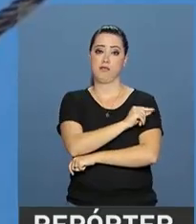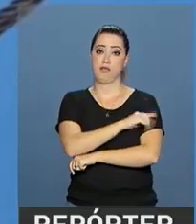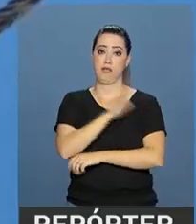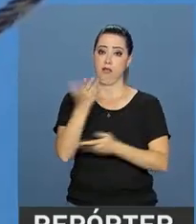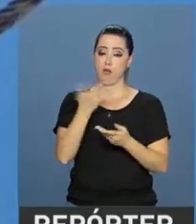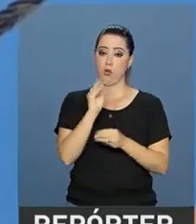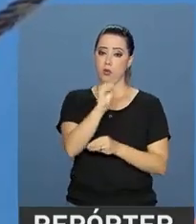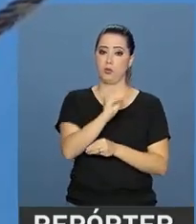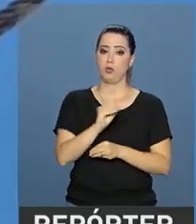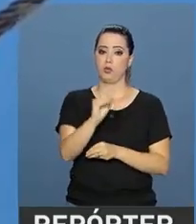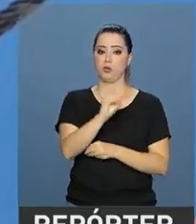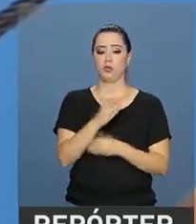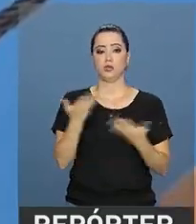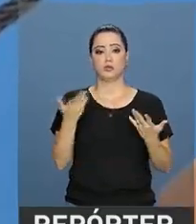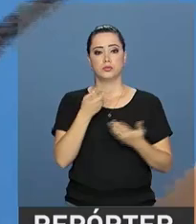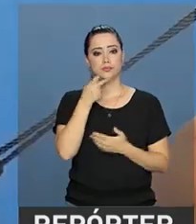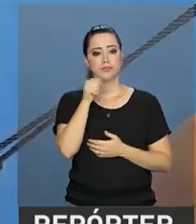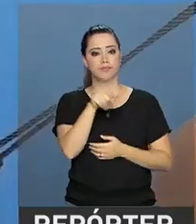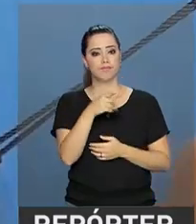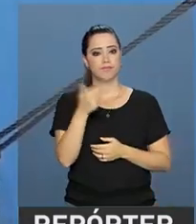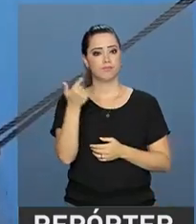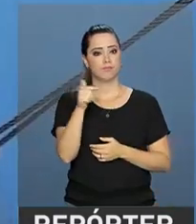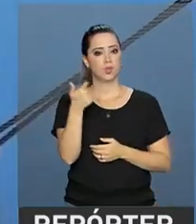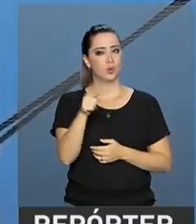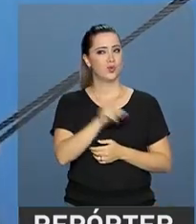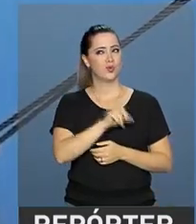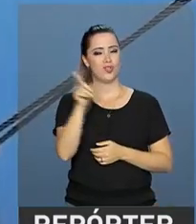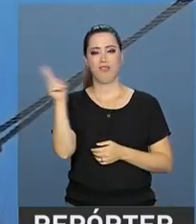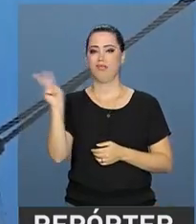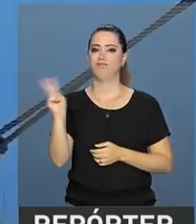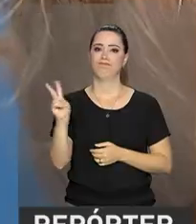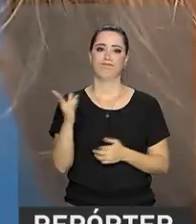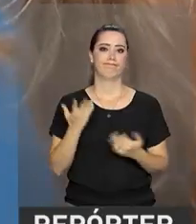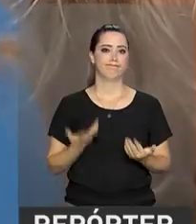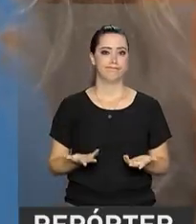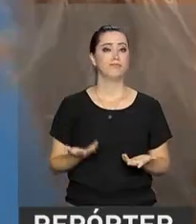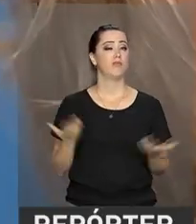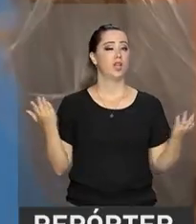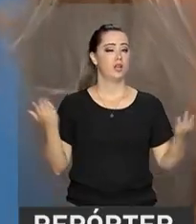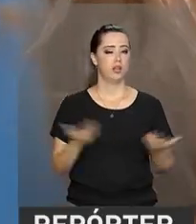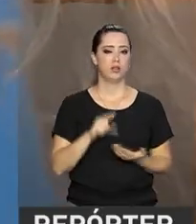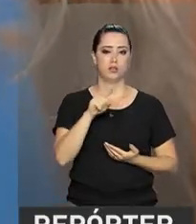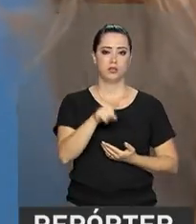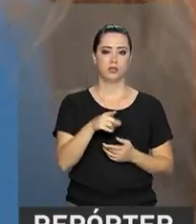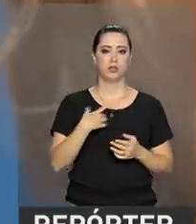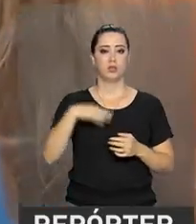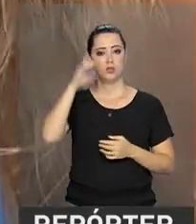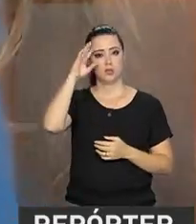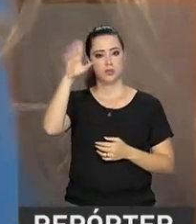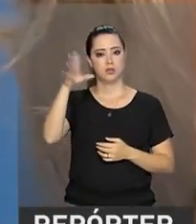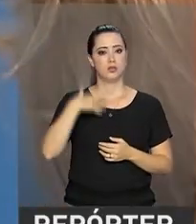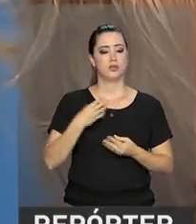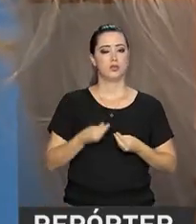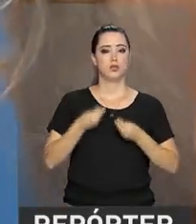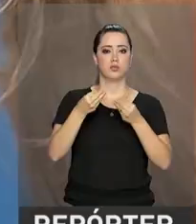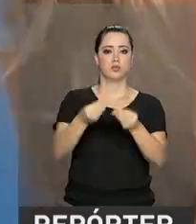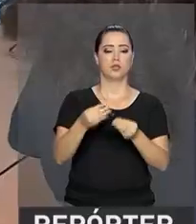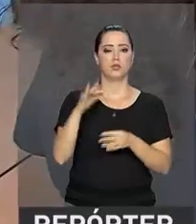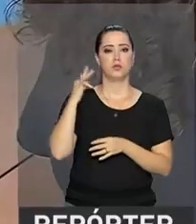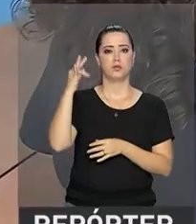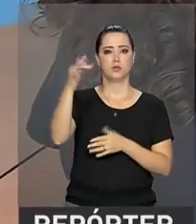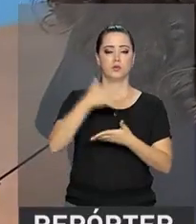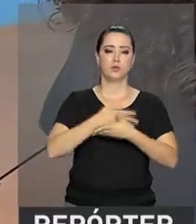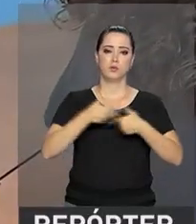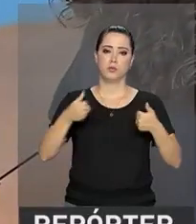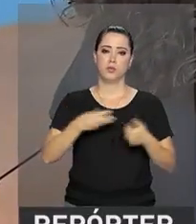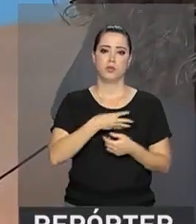um cuidado que, conta a dona de casa, não havia na Venezuela. Agora, Rênesis sonha em dar um futuro melhor para a filha e